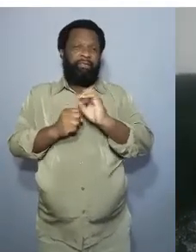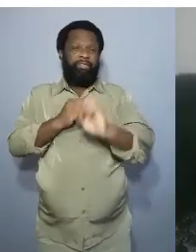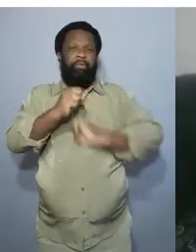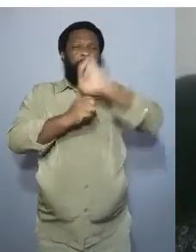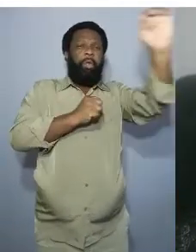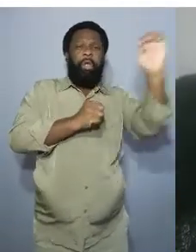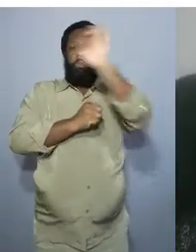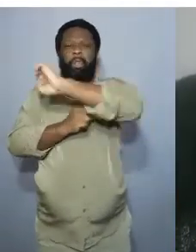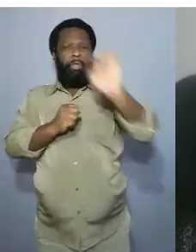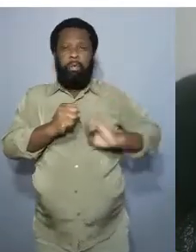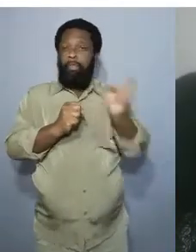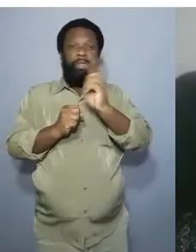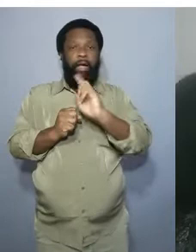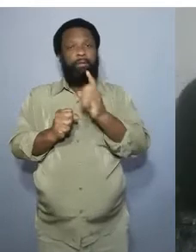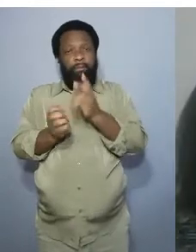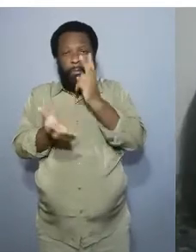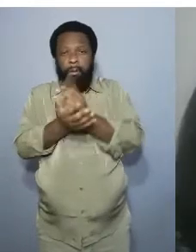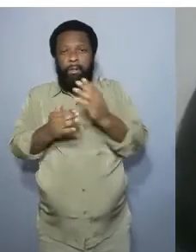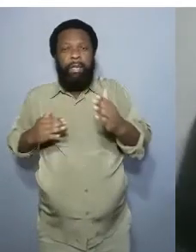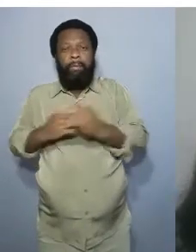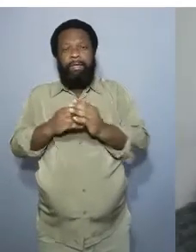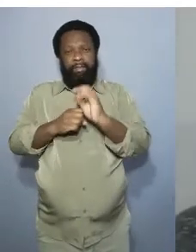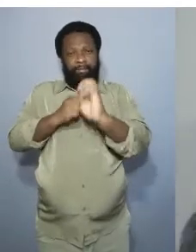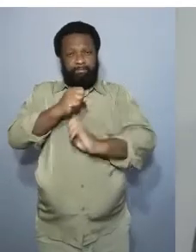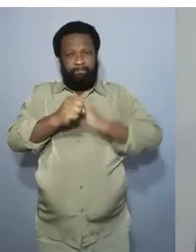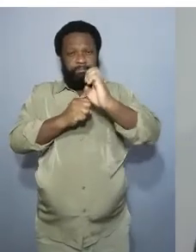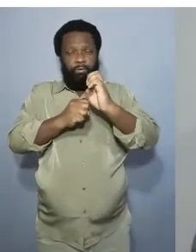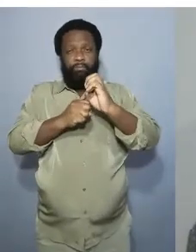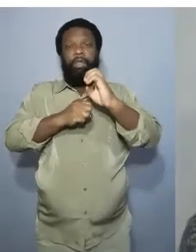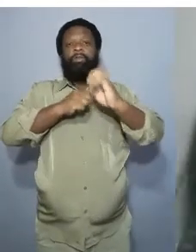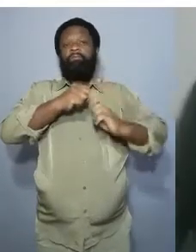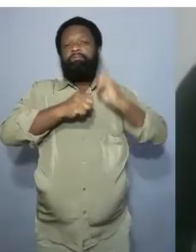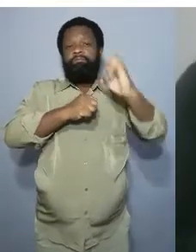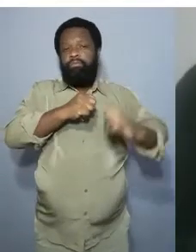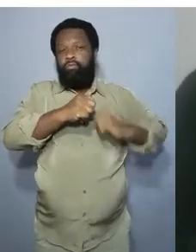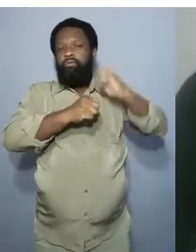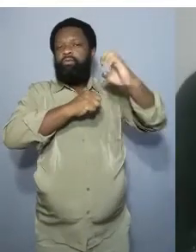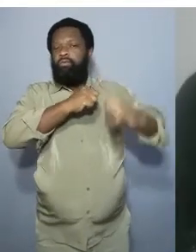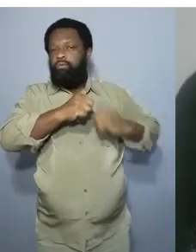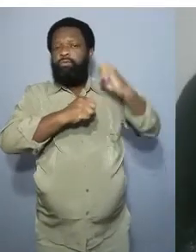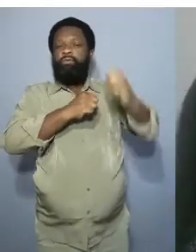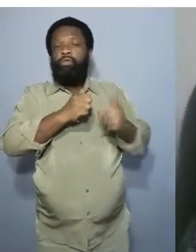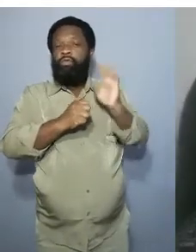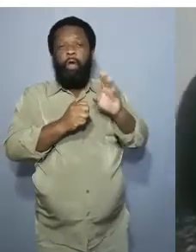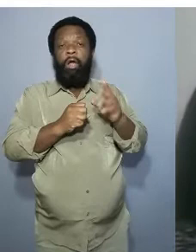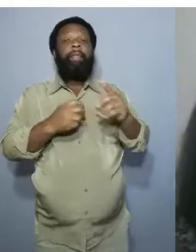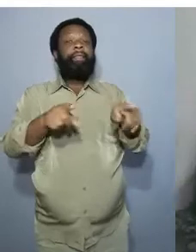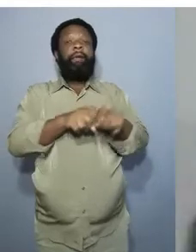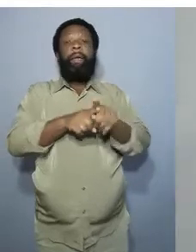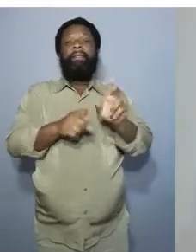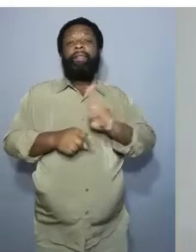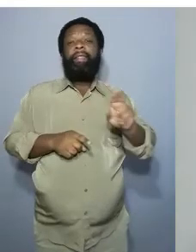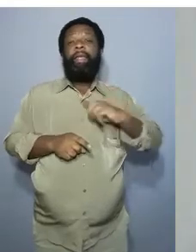se movimentar dentro das camadas. Eles só poderiam se movimentar dentro dessas camadas e por isso